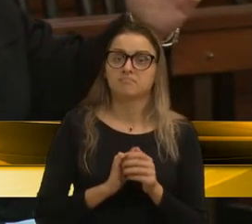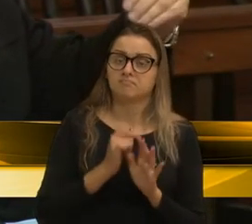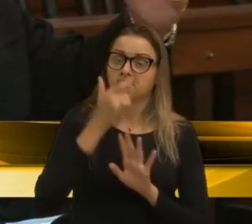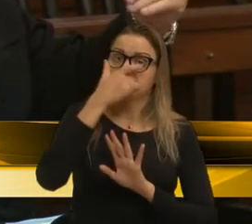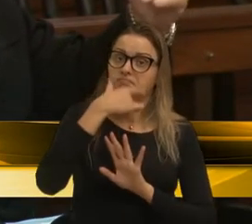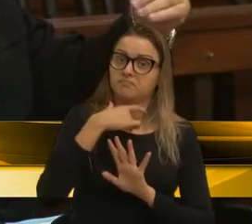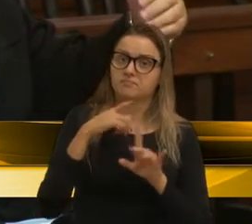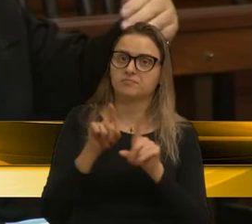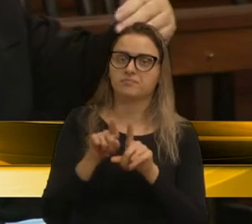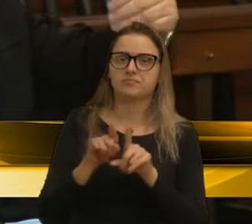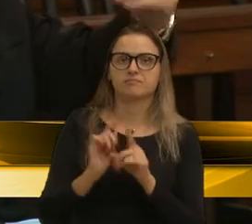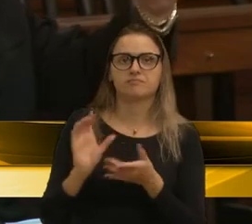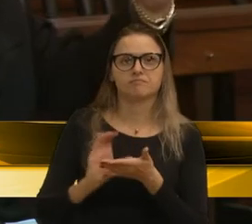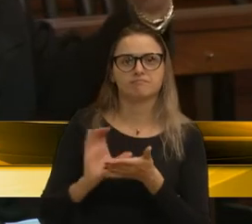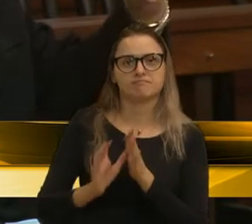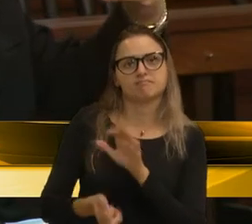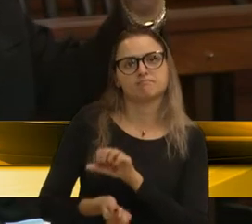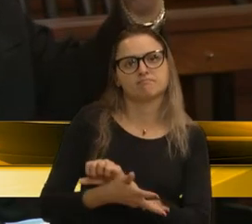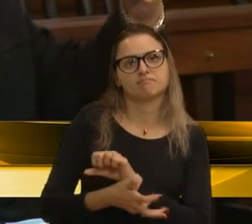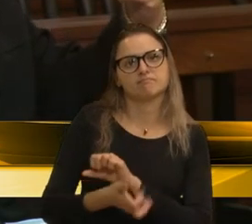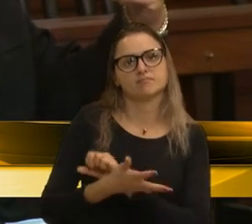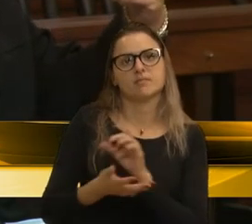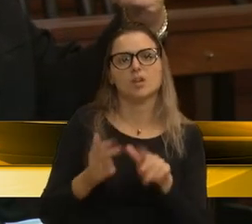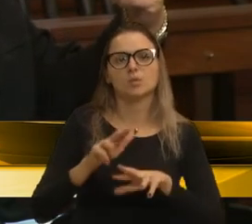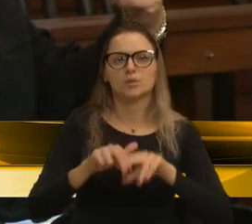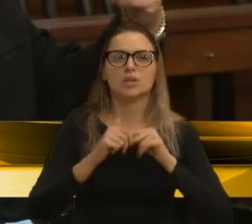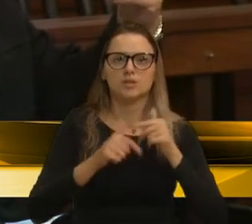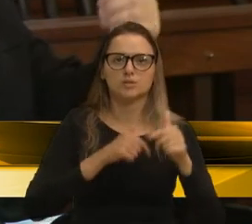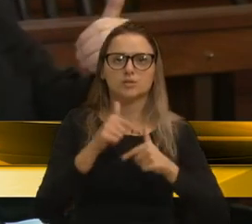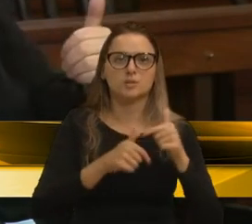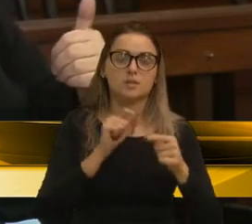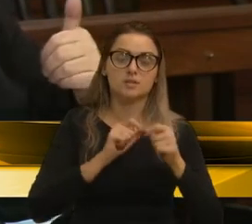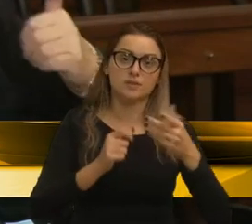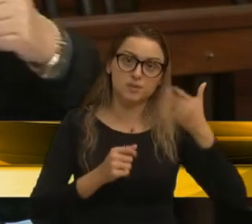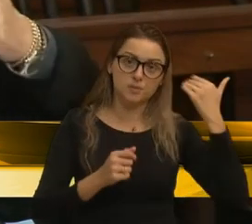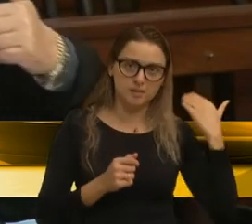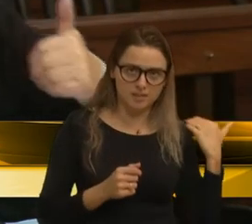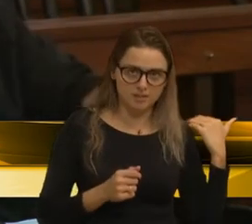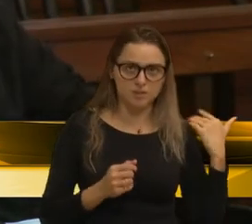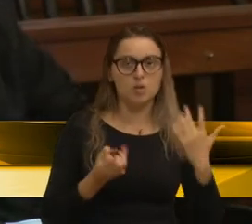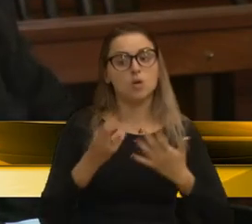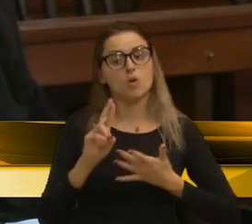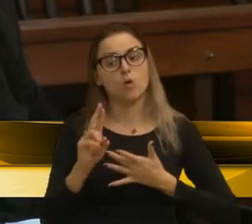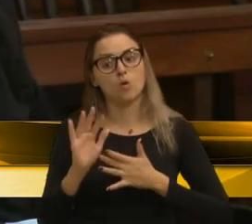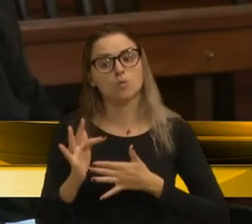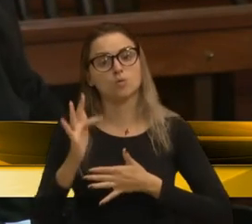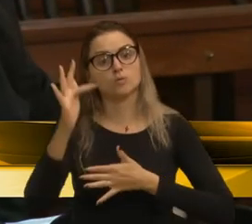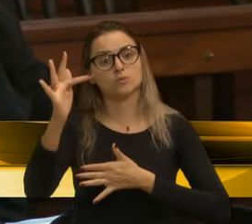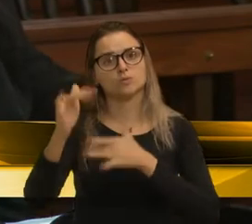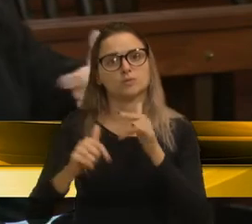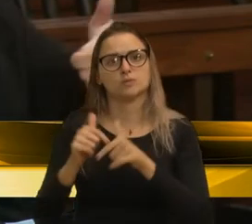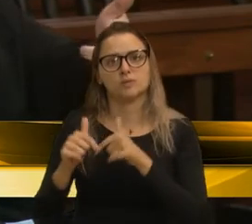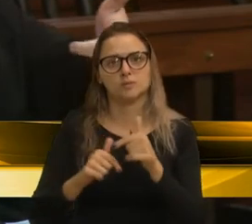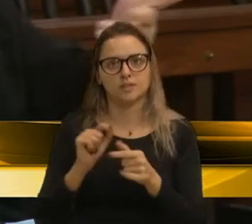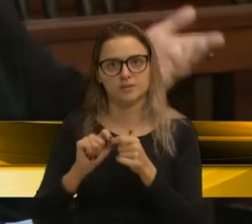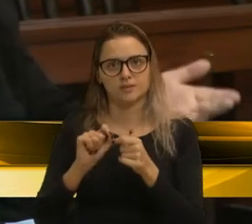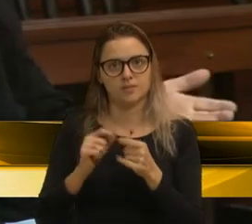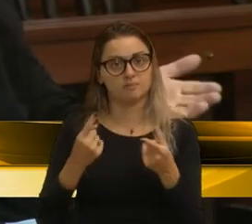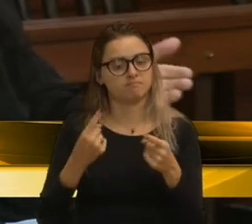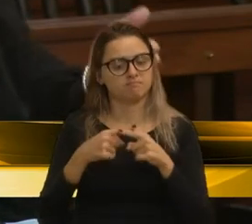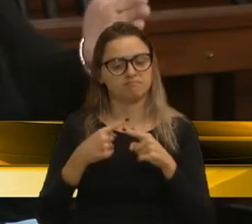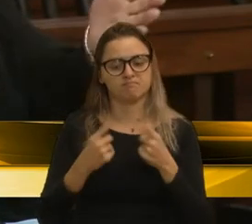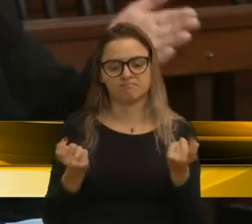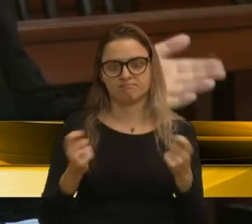estar recebendo por conta dos serviços prestados anteriormente e talvez os futuros serviços, né? Porque capacidade